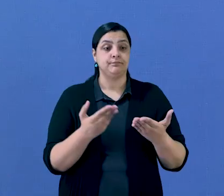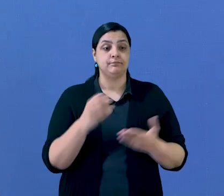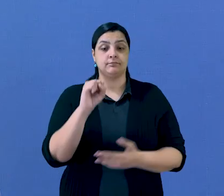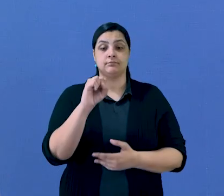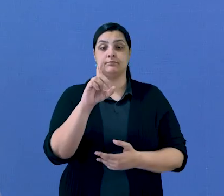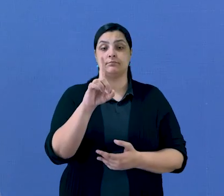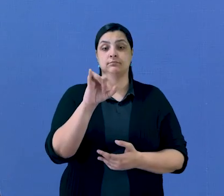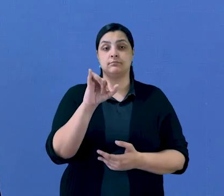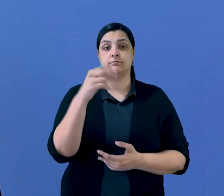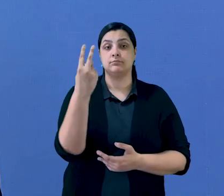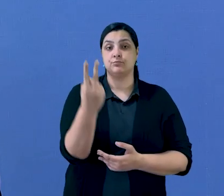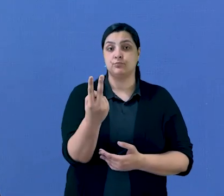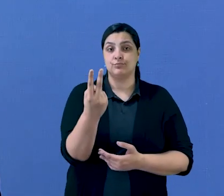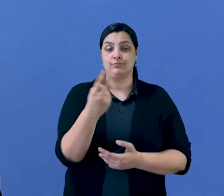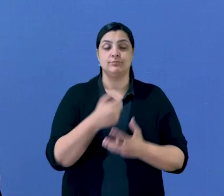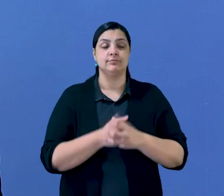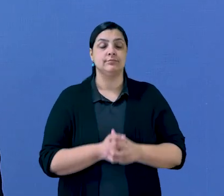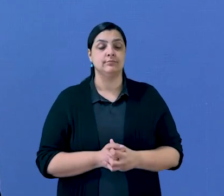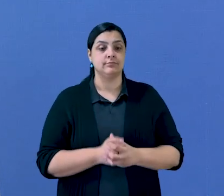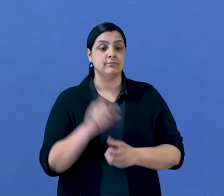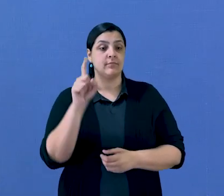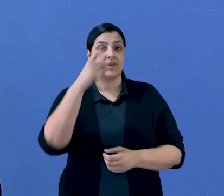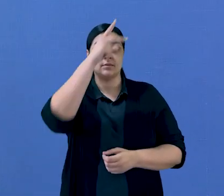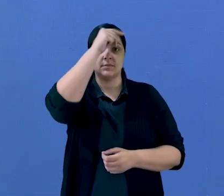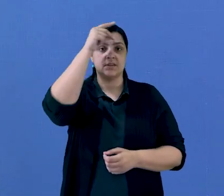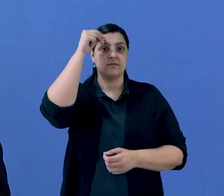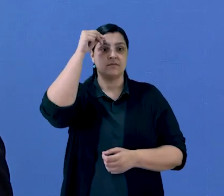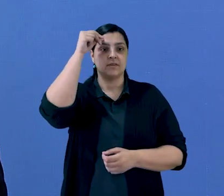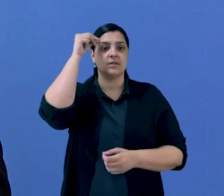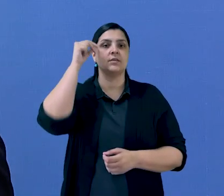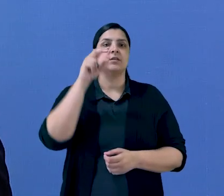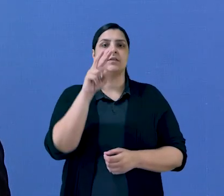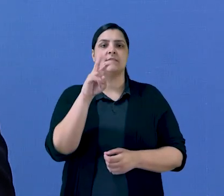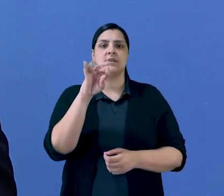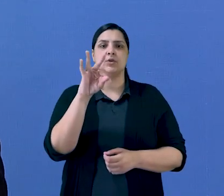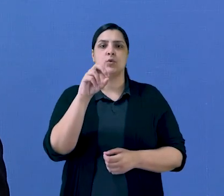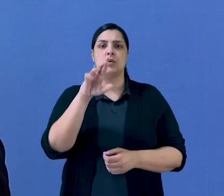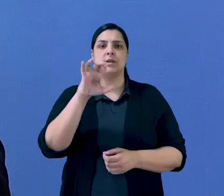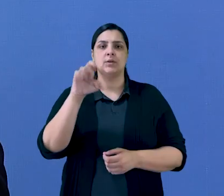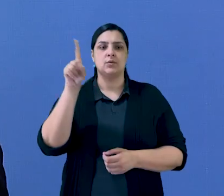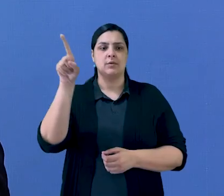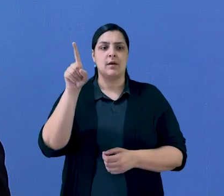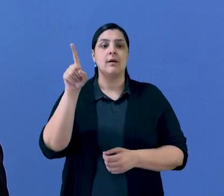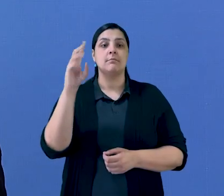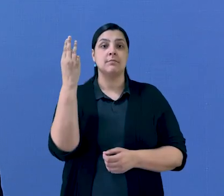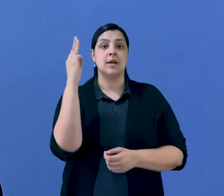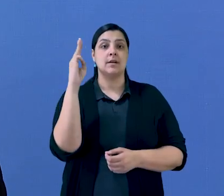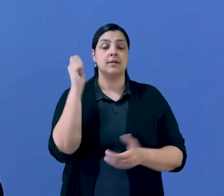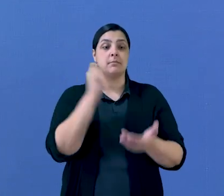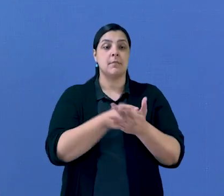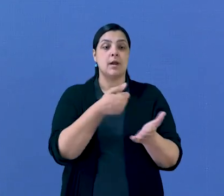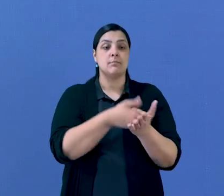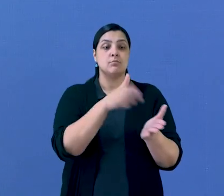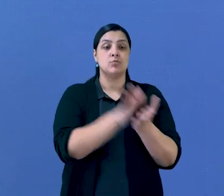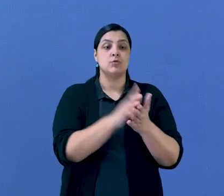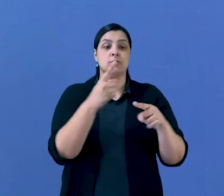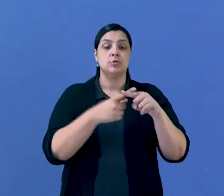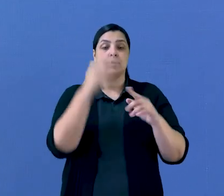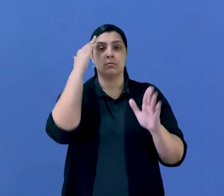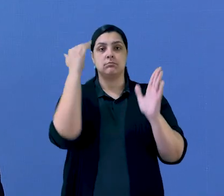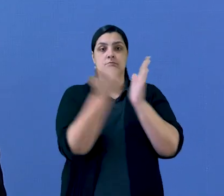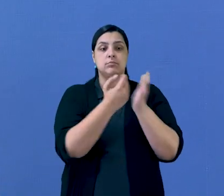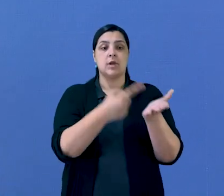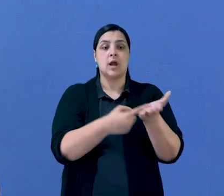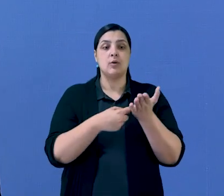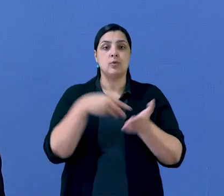para a seção 2 de dissídios individuais. Um ex-prefeito do município de Vitorino Freire, no Maranhão, vai ter de pagar multa por ter descumprido o